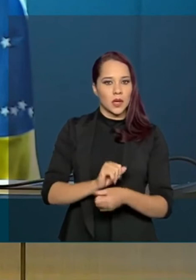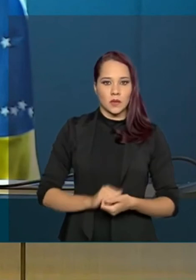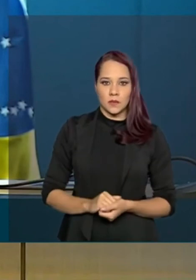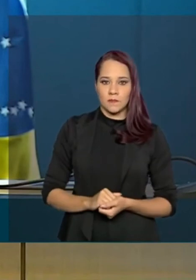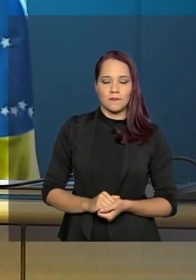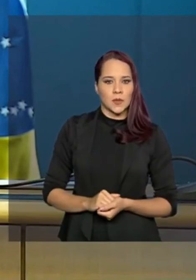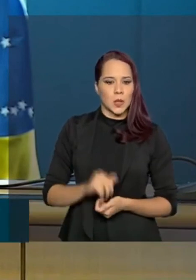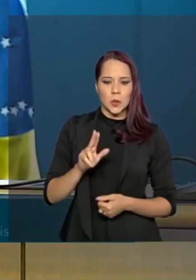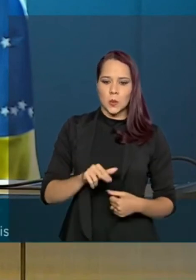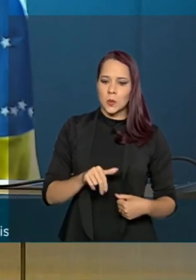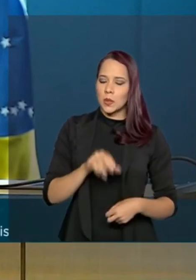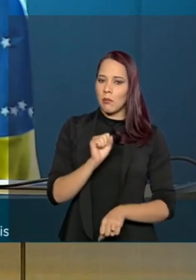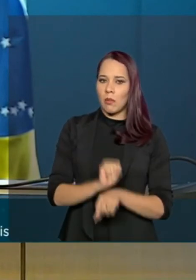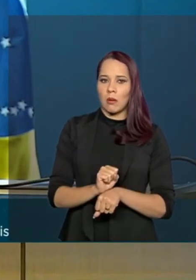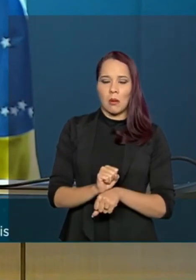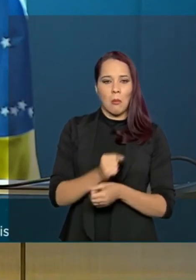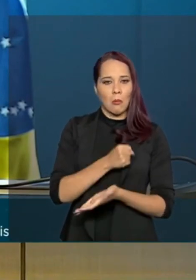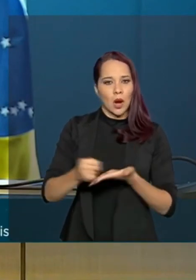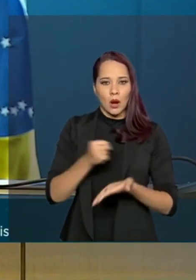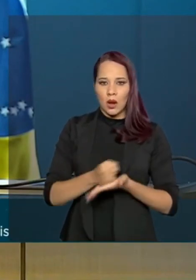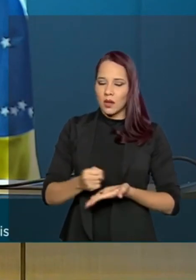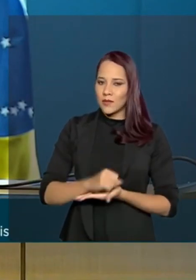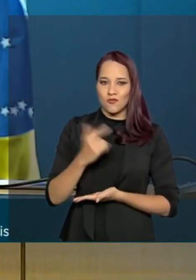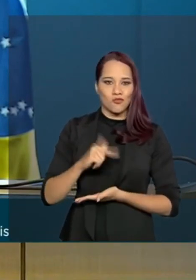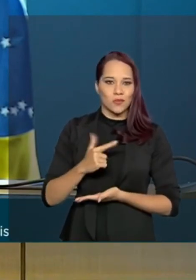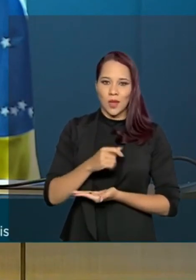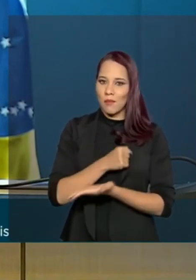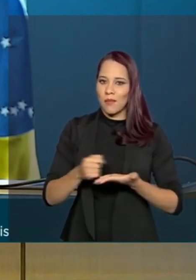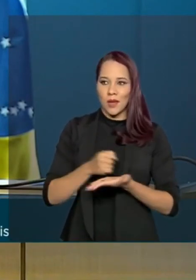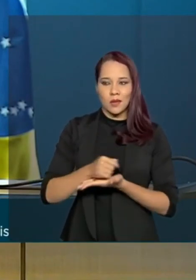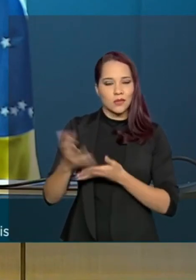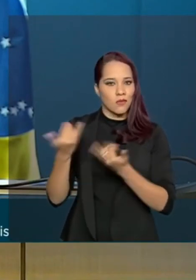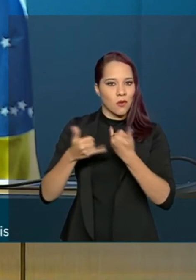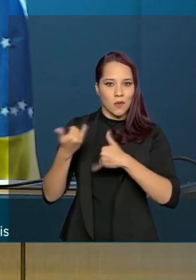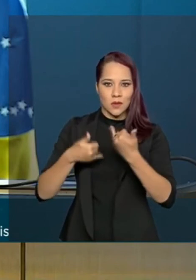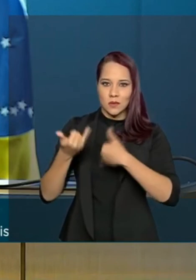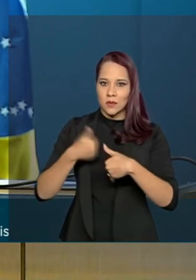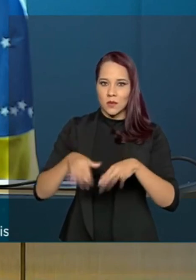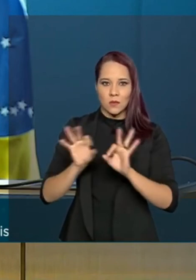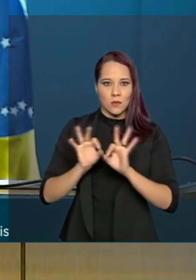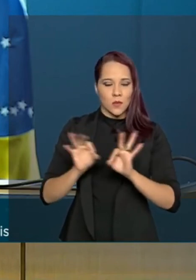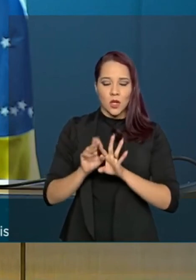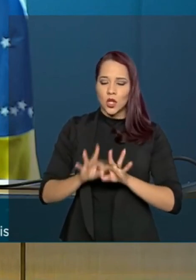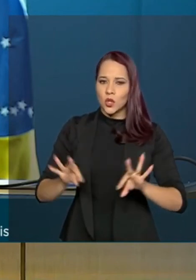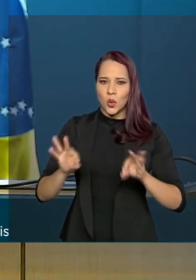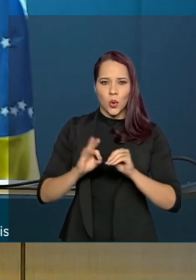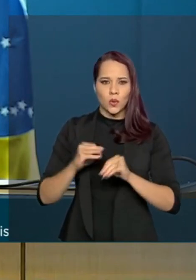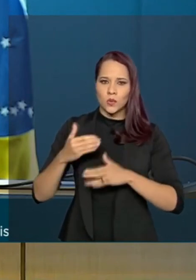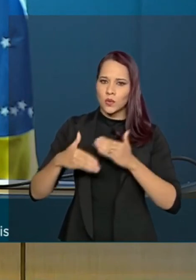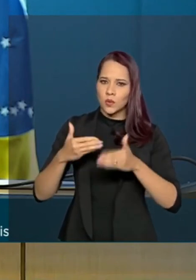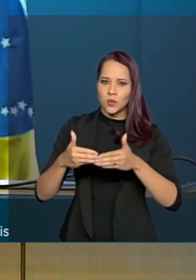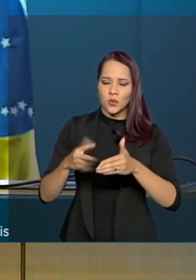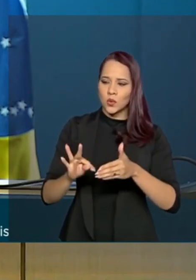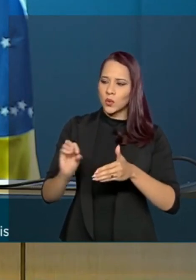ele paralisou, não houve perda, não há perda de informação, todas as intercorrências elas